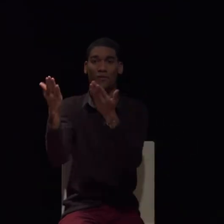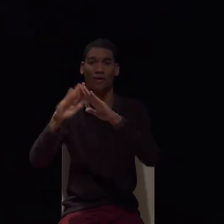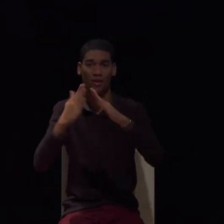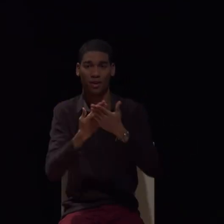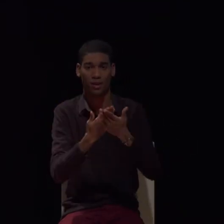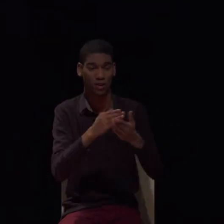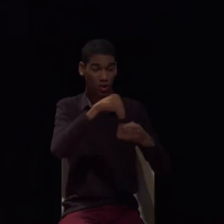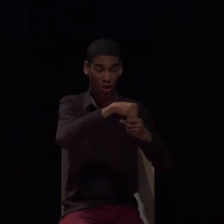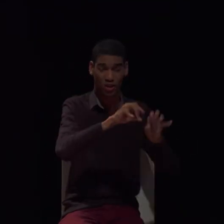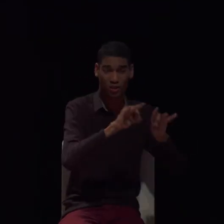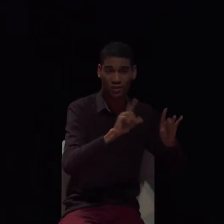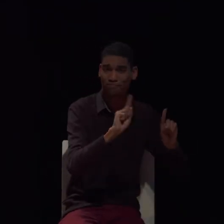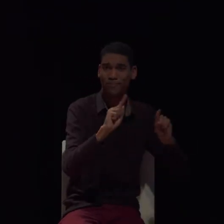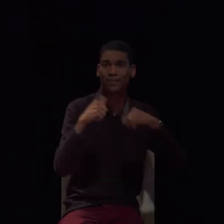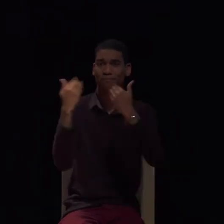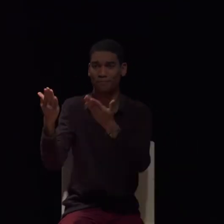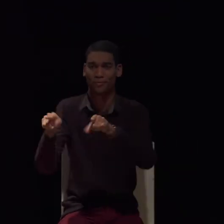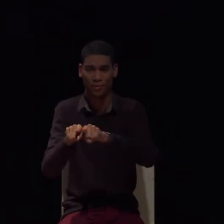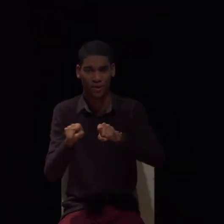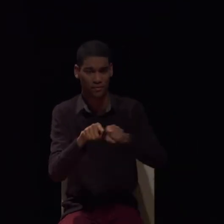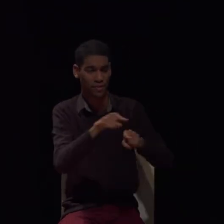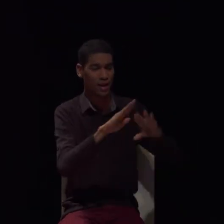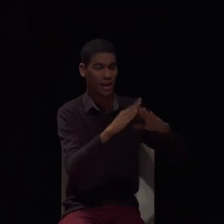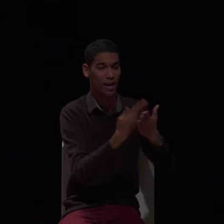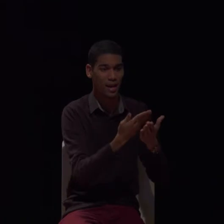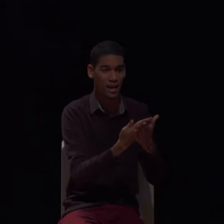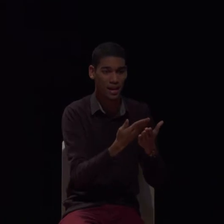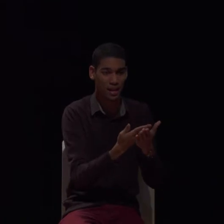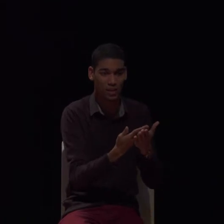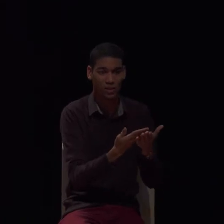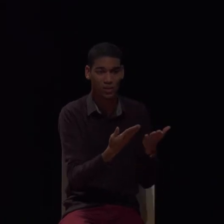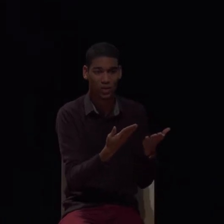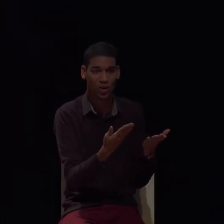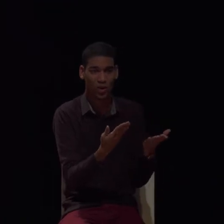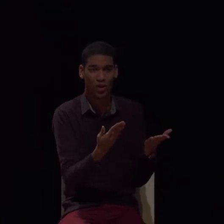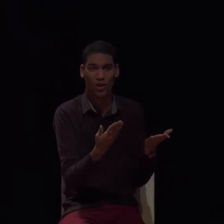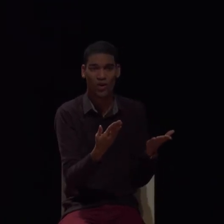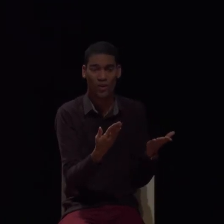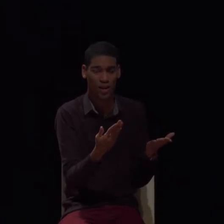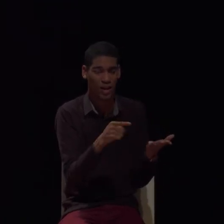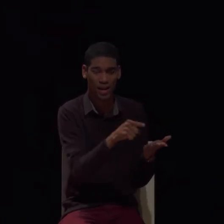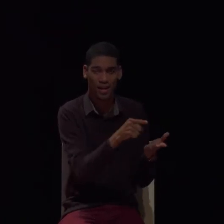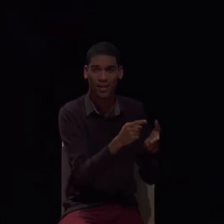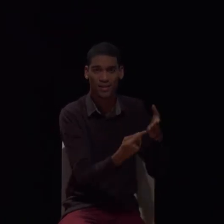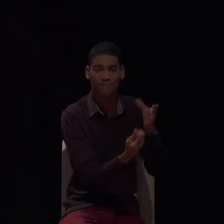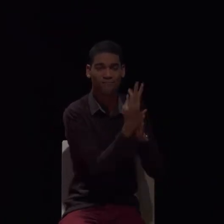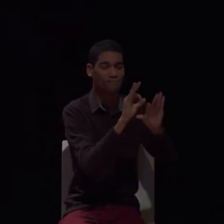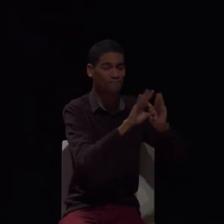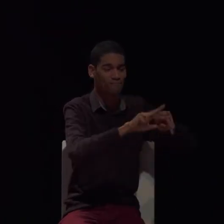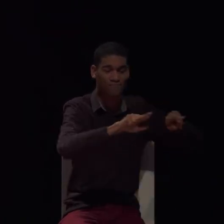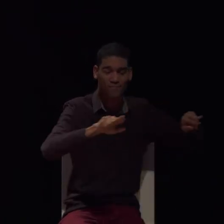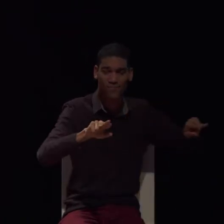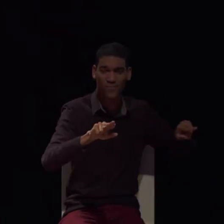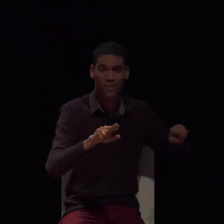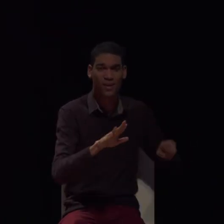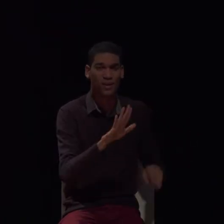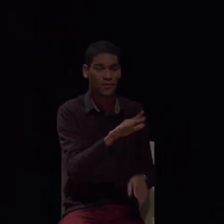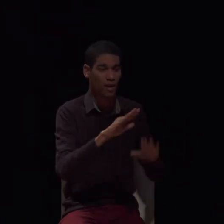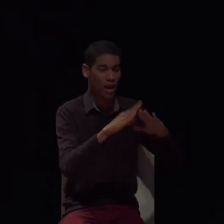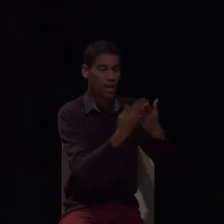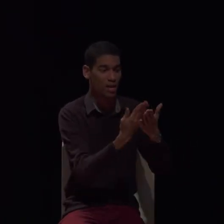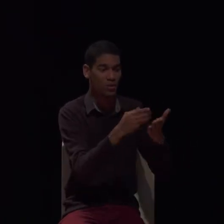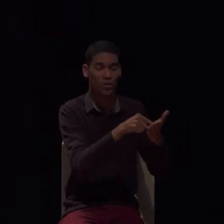escola é produtora ela é reprodutora de racismos e o pior de tudo é que ela é